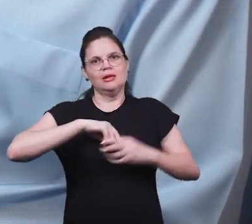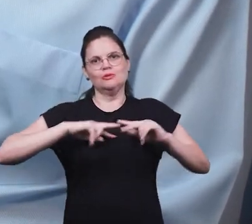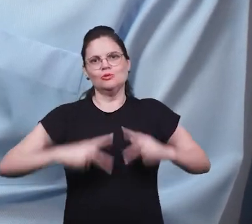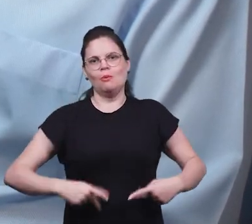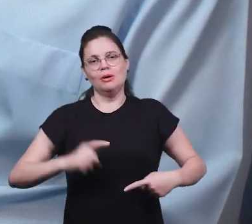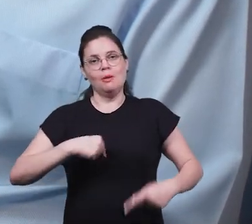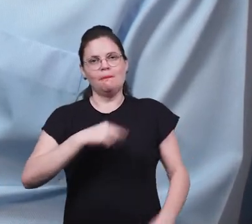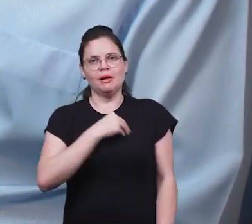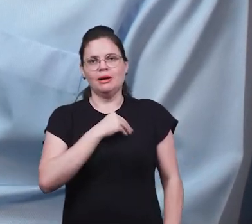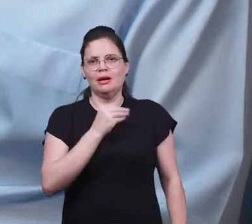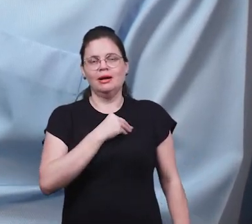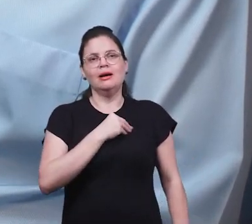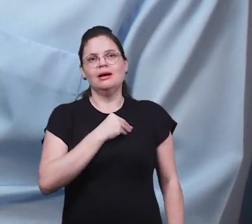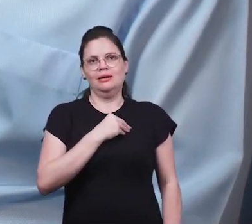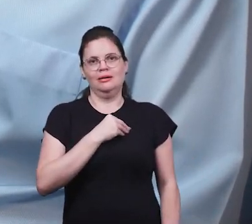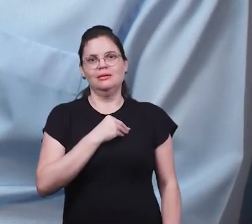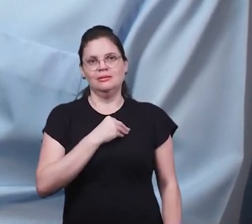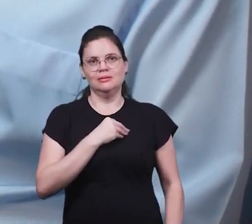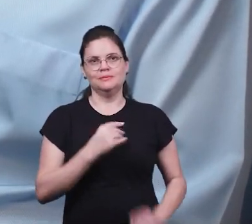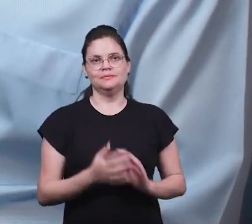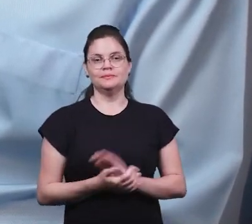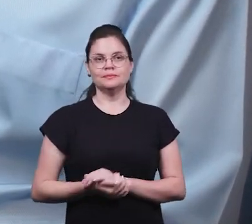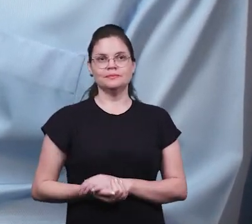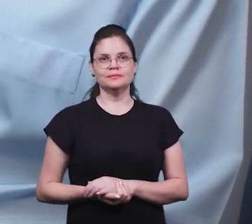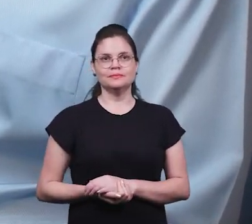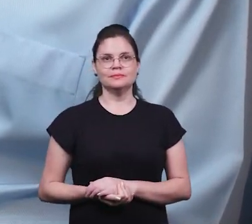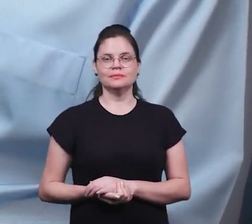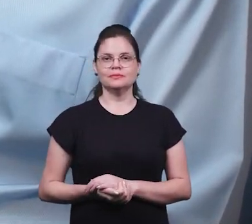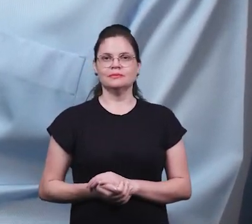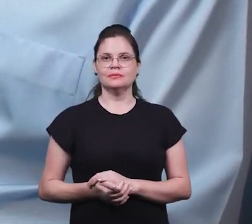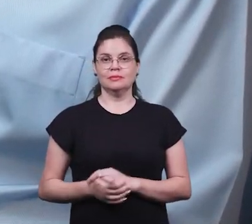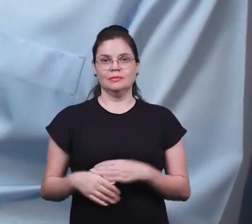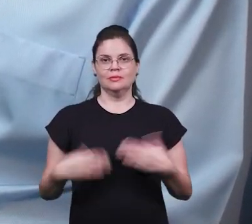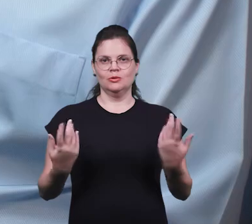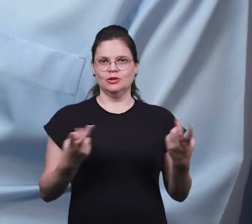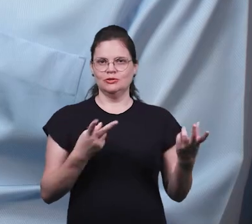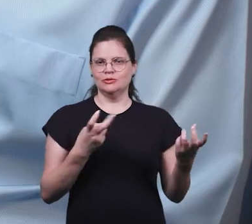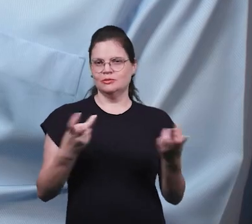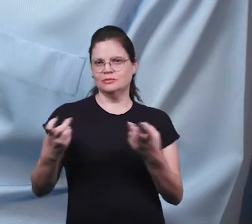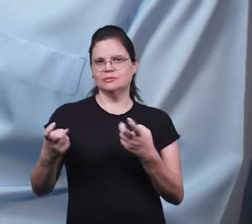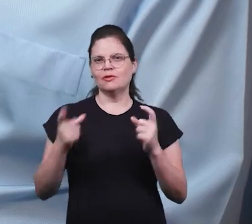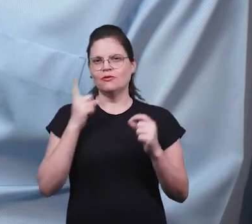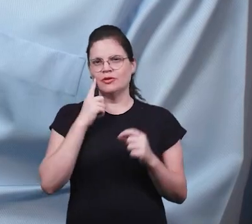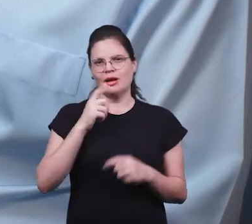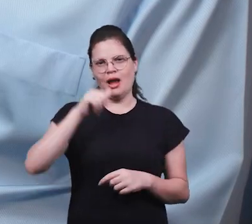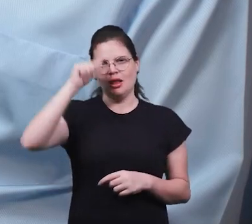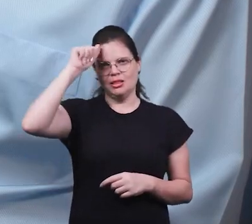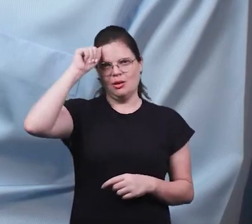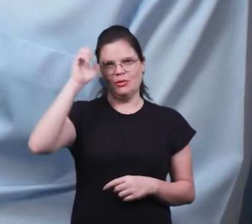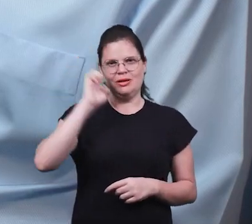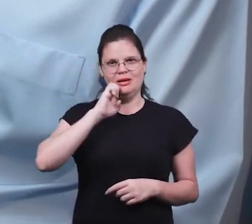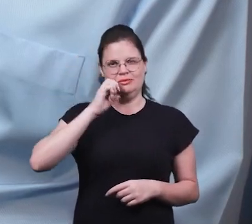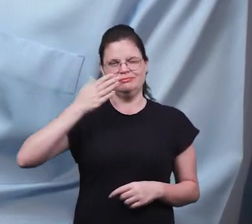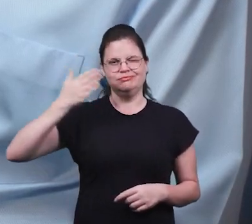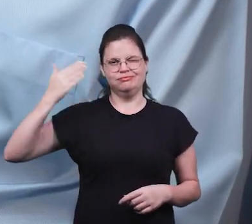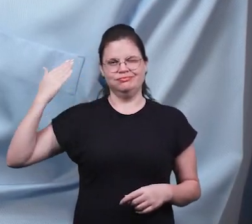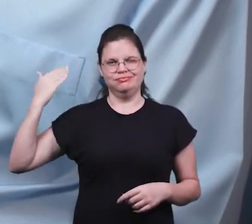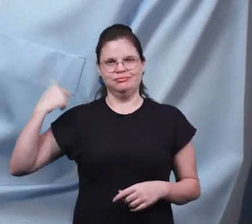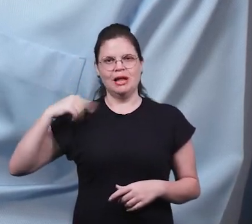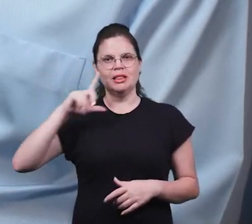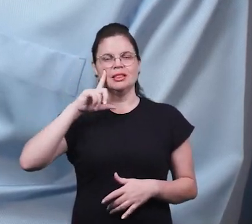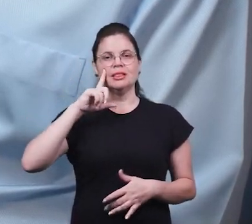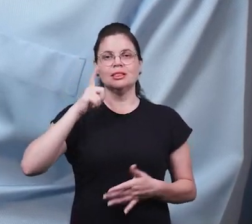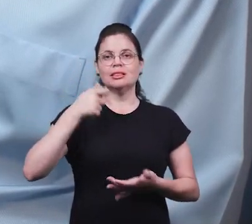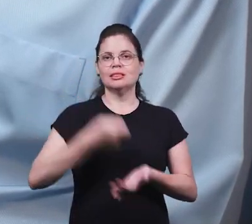pecado, quando o homem fez uma escolha, né? Adão e Eva fizeram uma escolha,